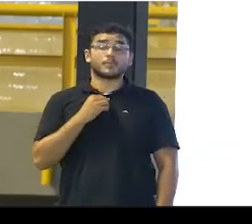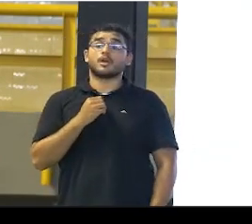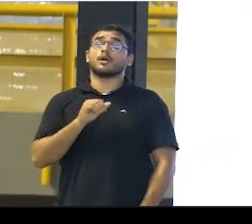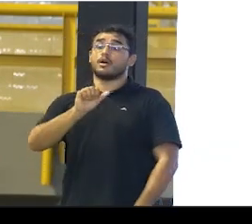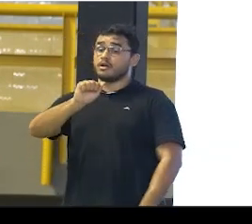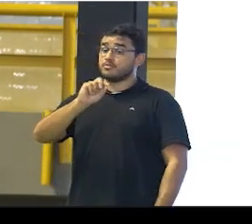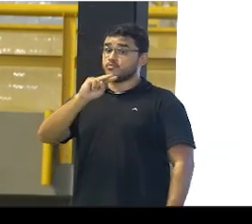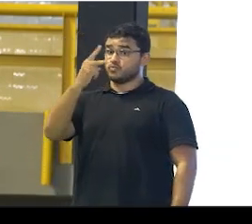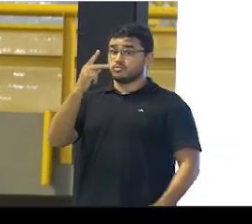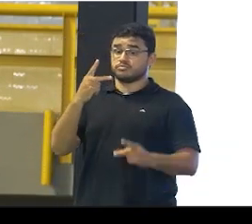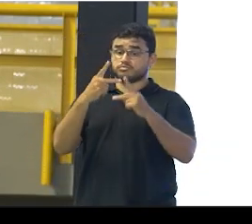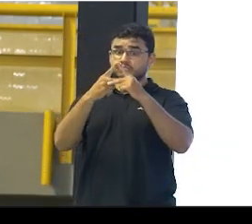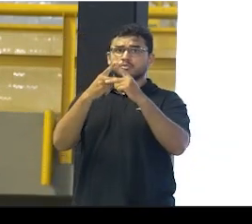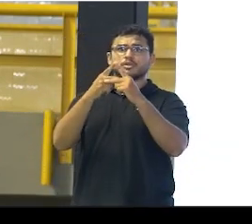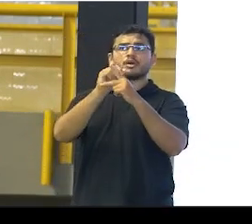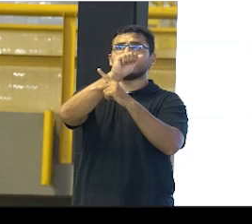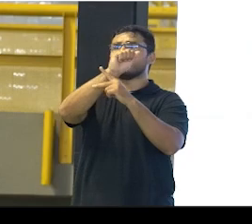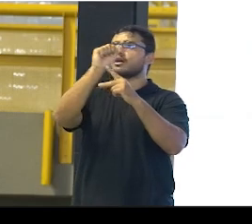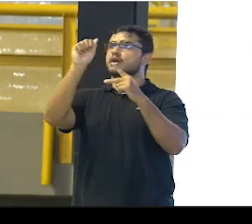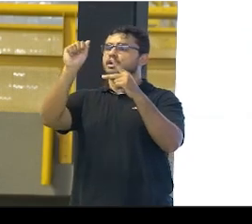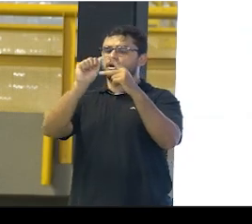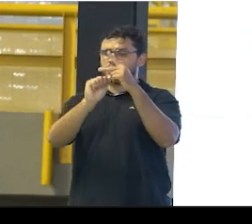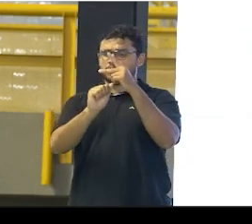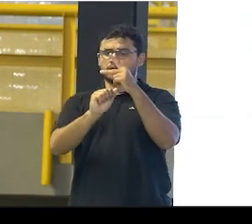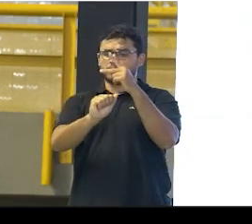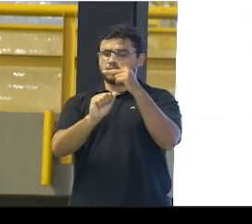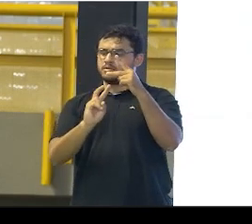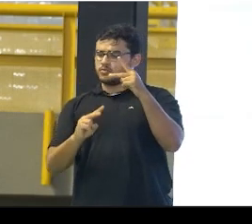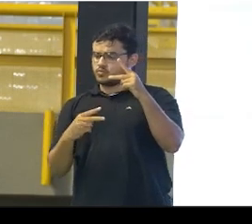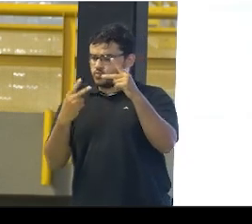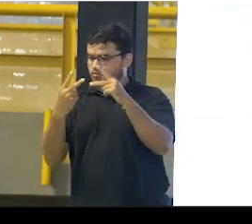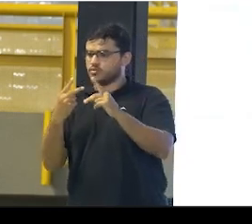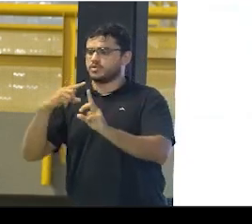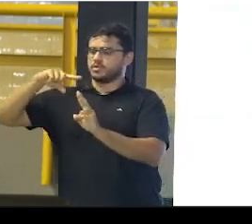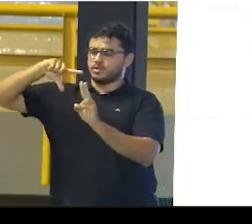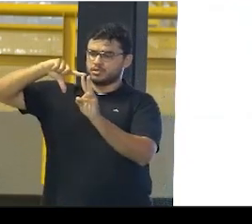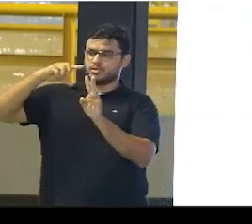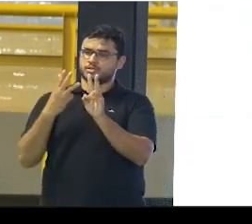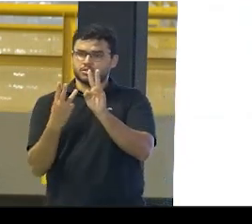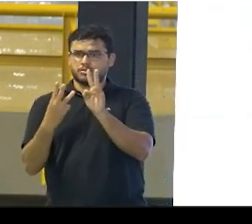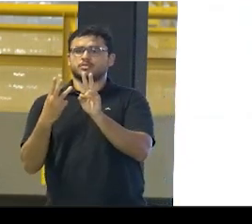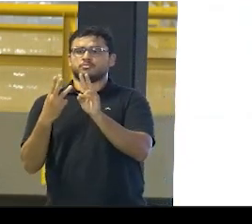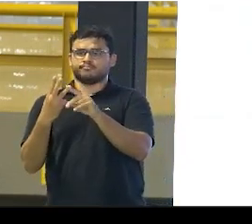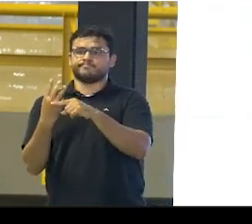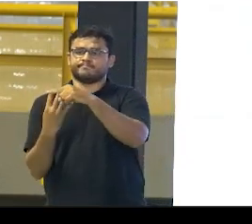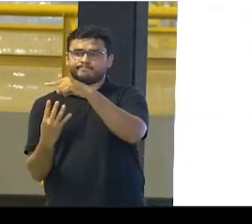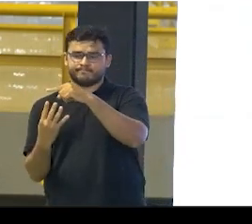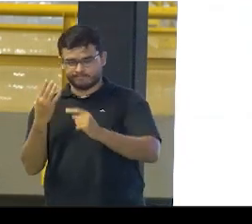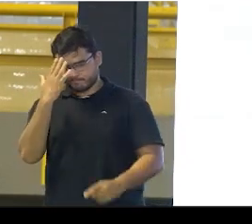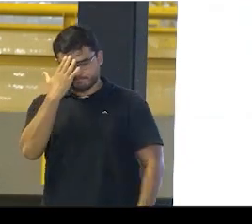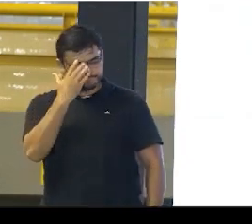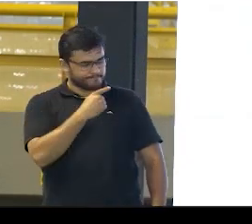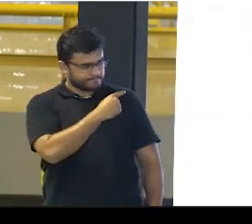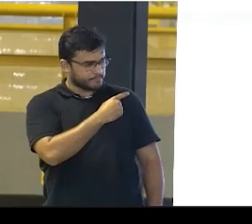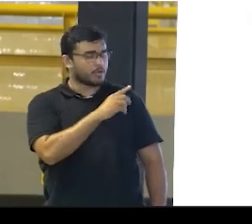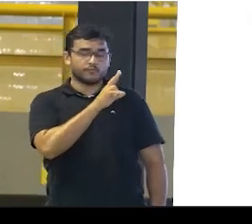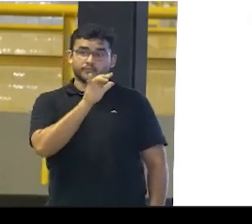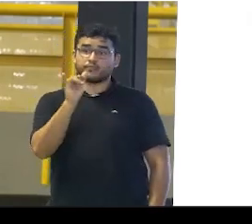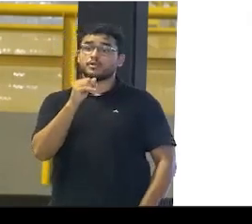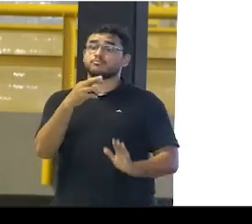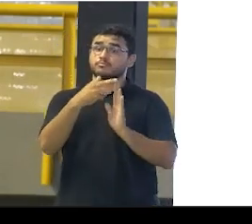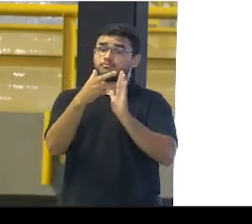altura. Só que a base desse retângulo é o que eu chamei de desão. O que é esse desão? É